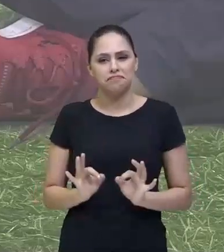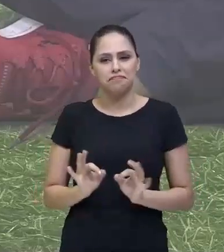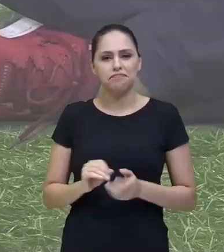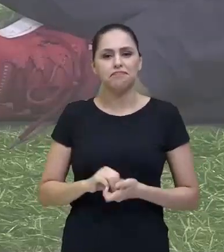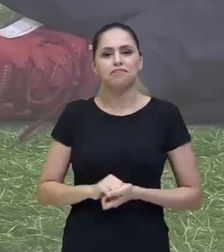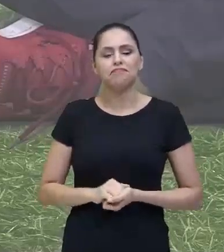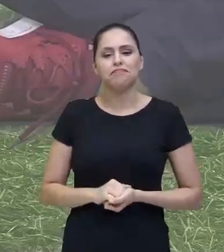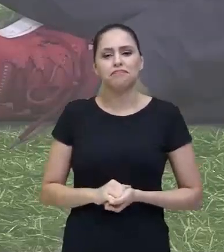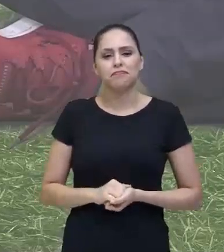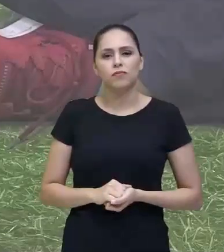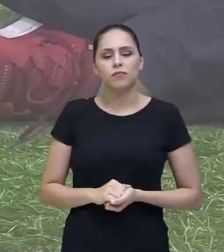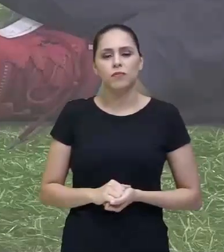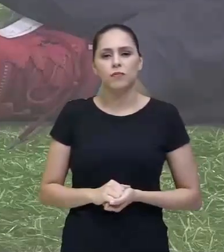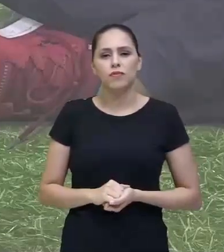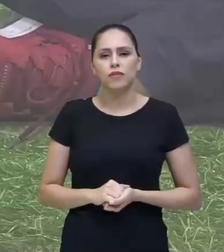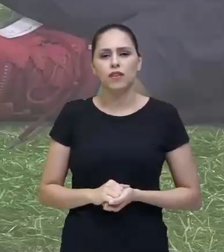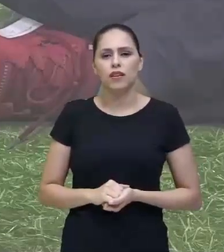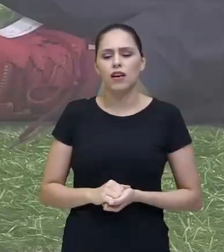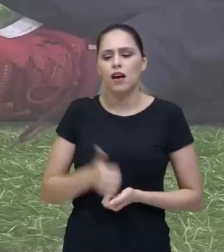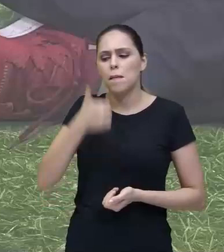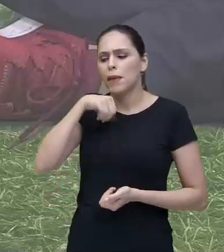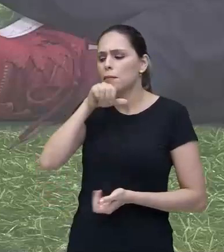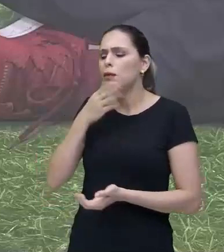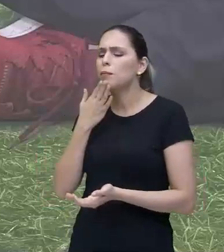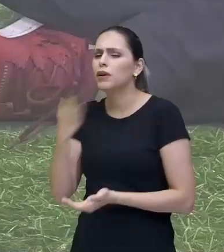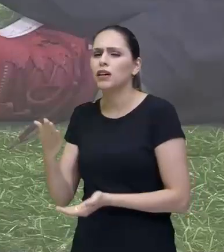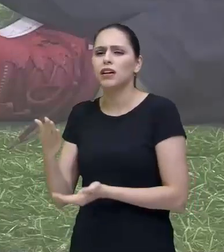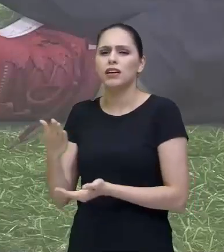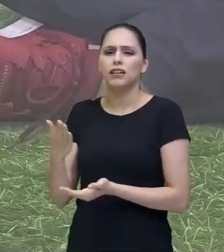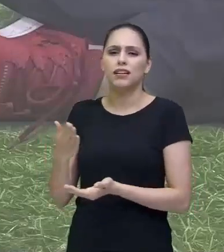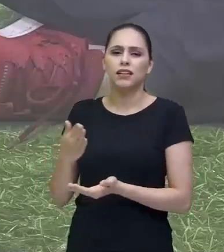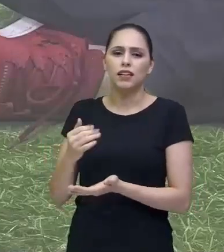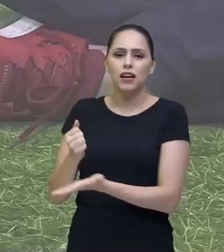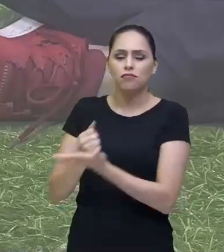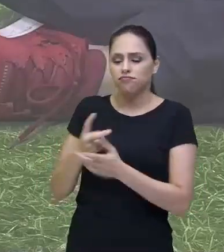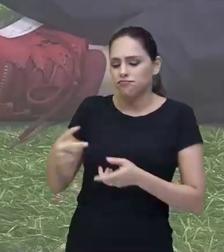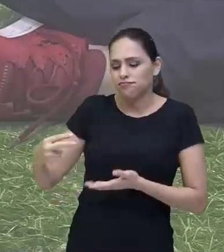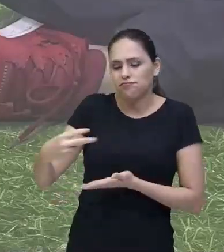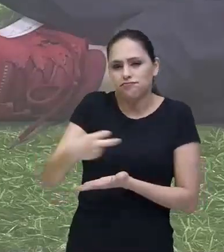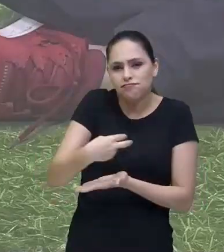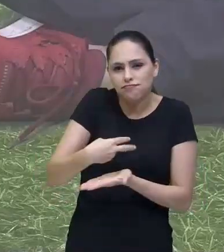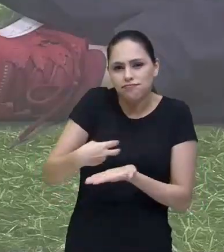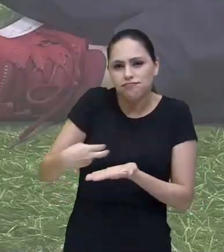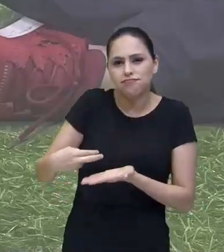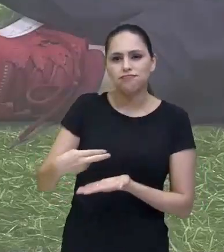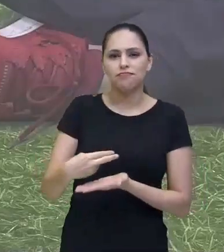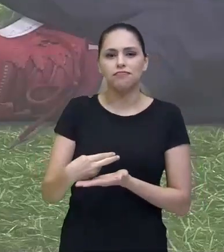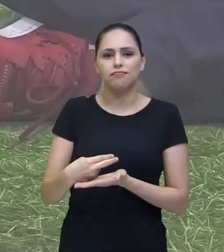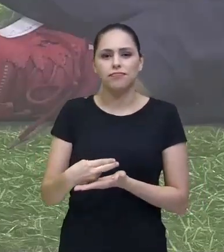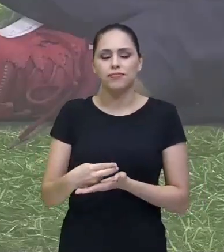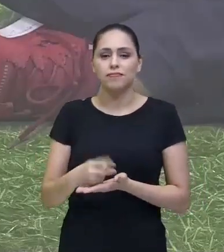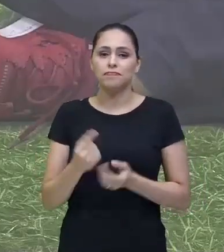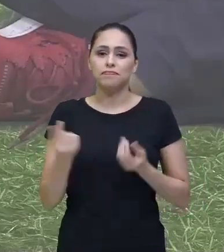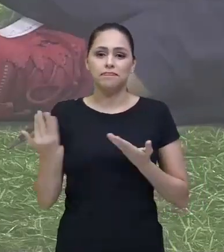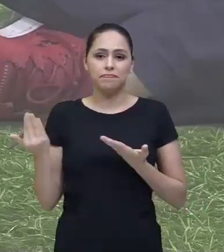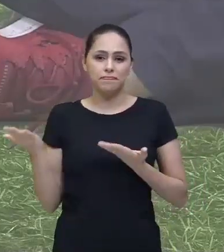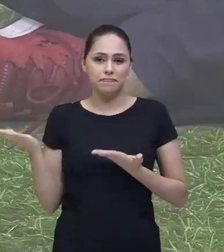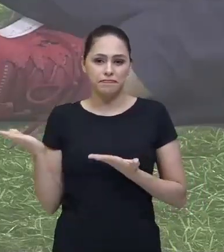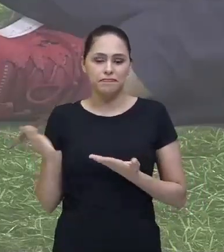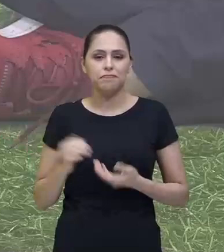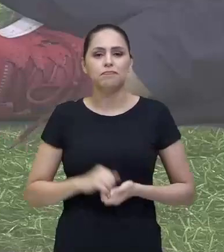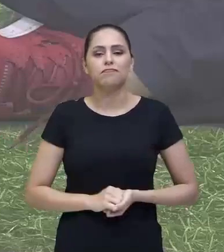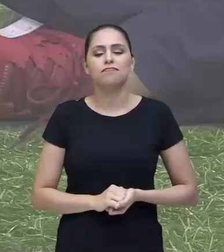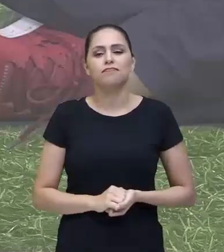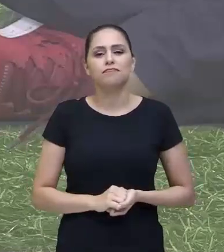Olha. Muito bem. Aí a gente pede uma ajuda do papai ou da mamãe para recortar essa medalha e ela vai ficar dessa forma.